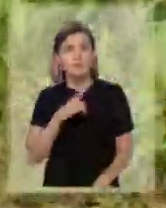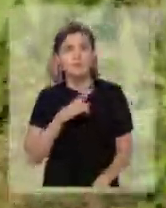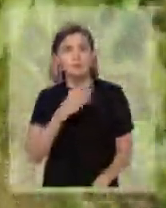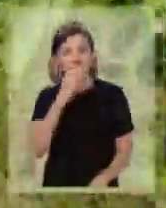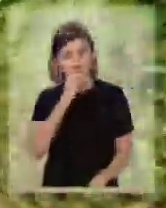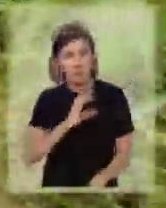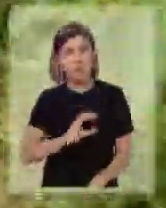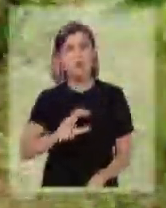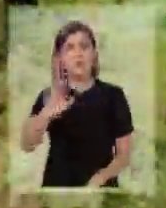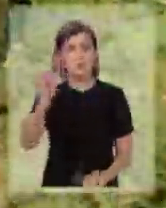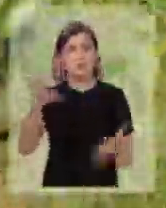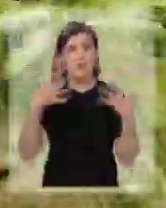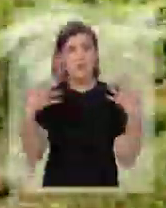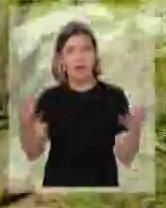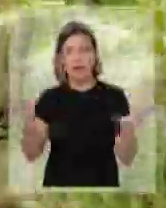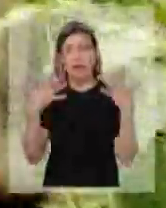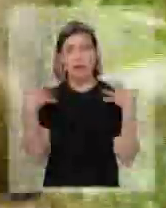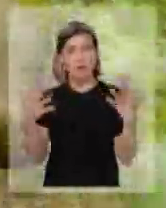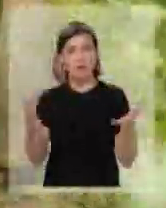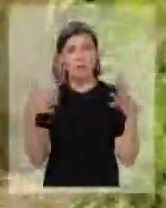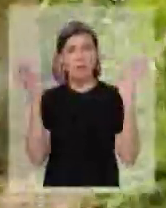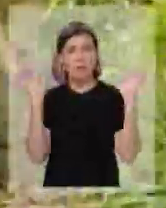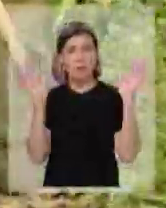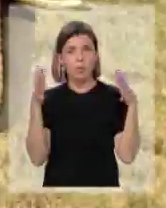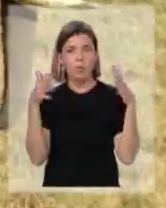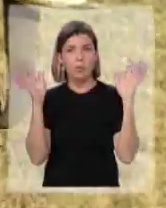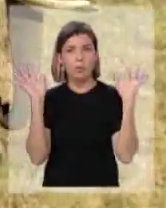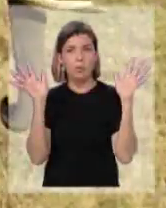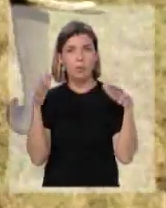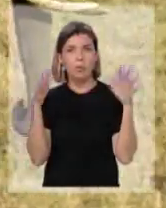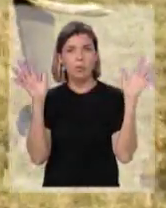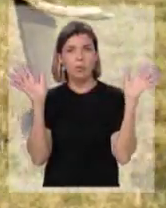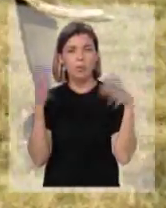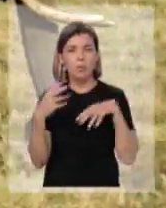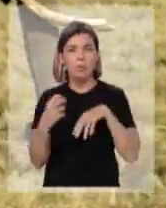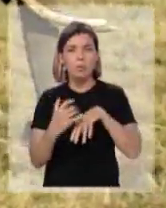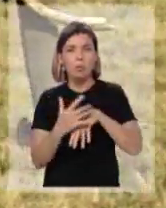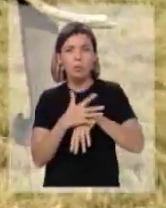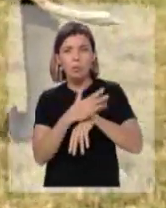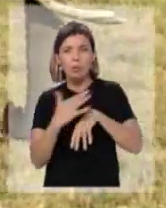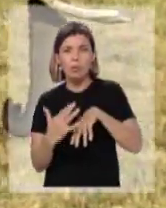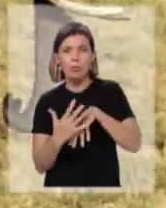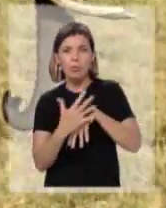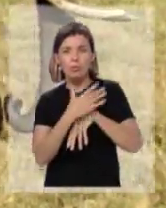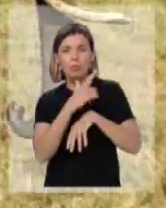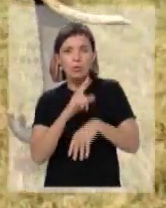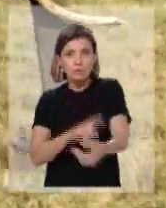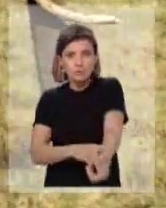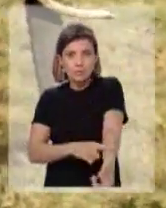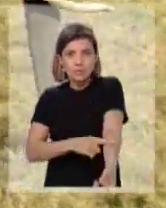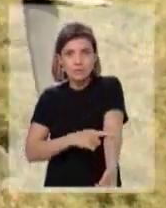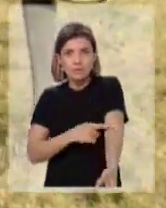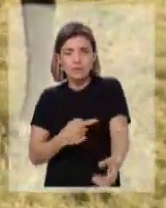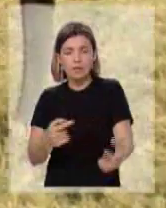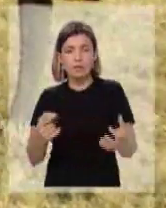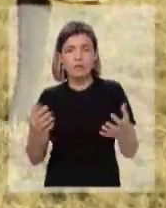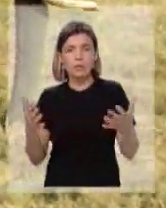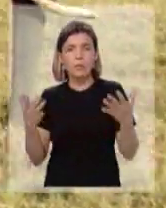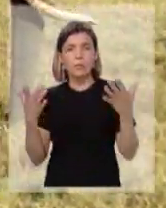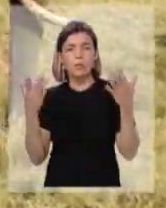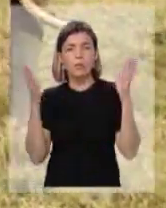O metabolismo do elefante produz muito calor. Pelas orelhas desse animal, passam muitos vasos